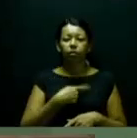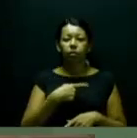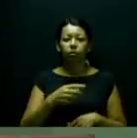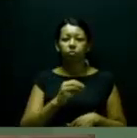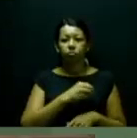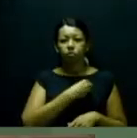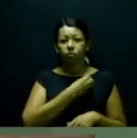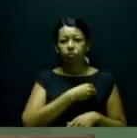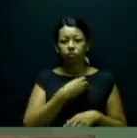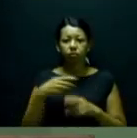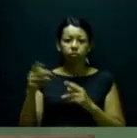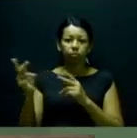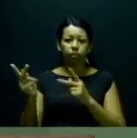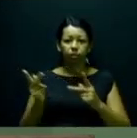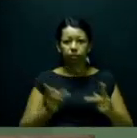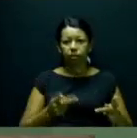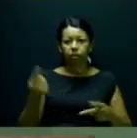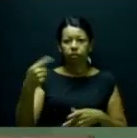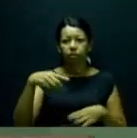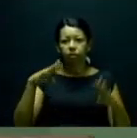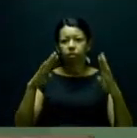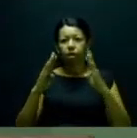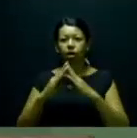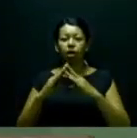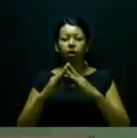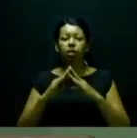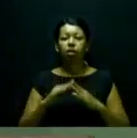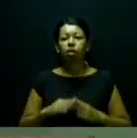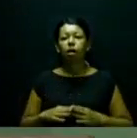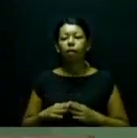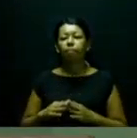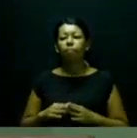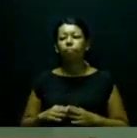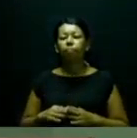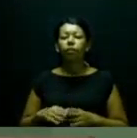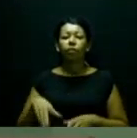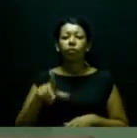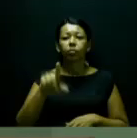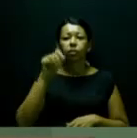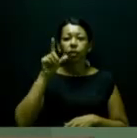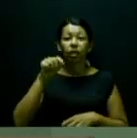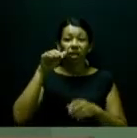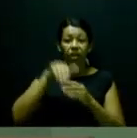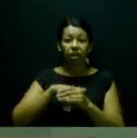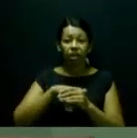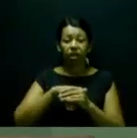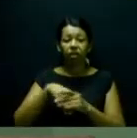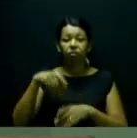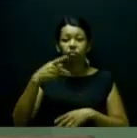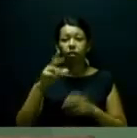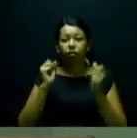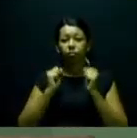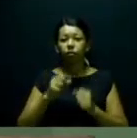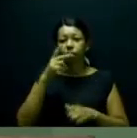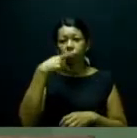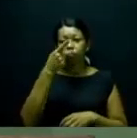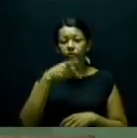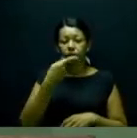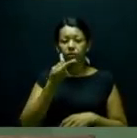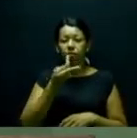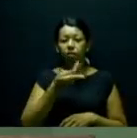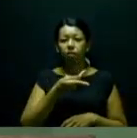vivos, presentes nesta casa e fomos eleitos e reeleitos para poder falar com